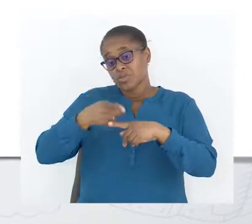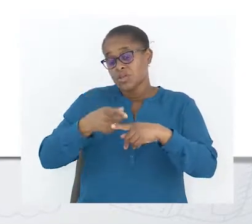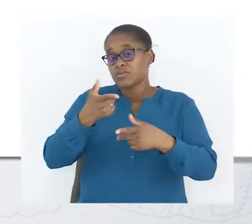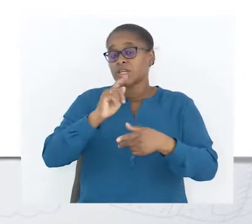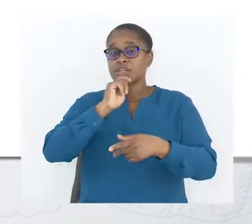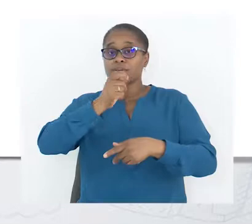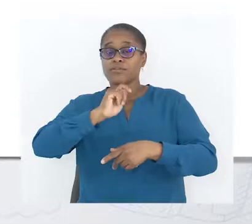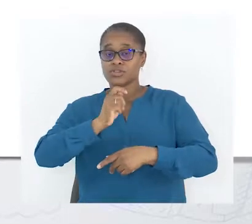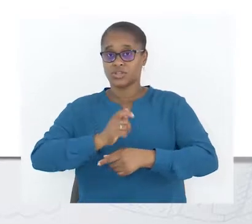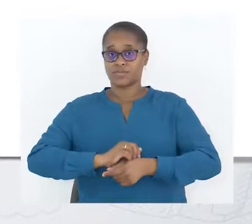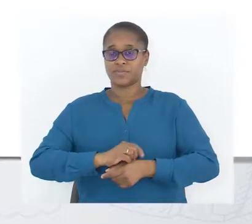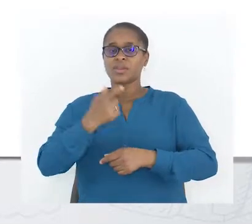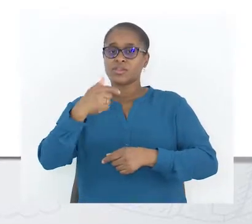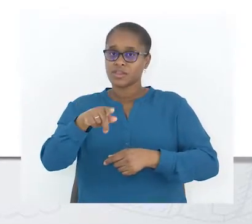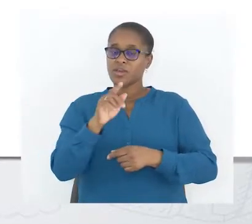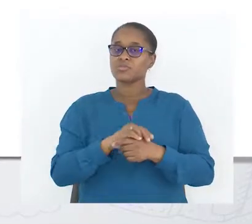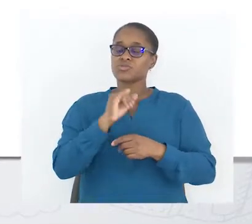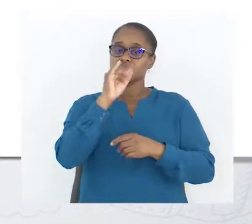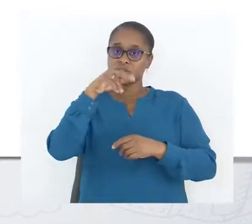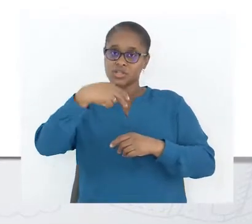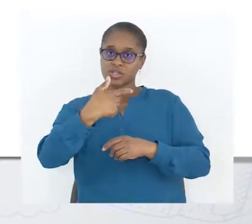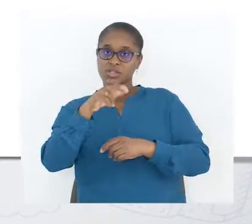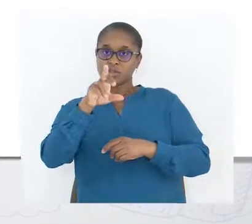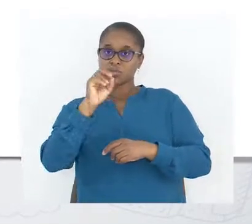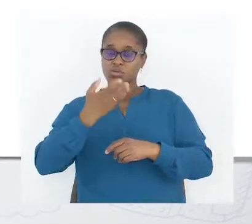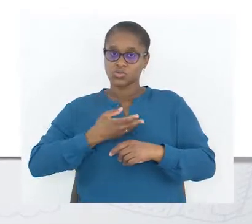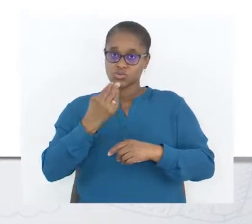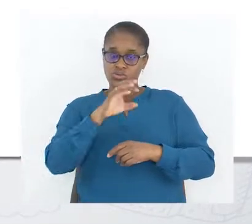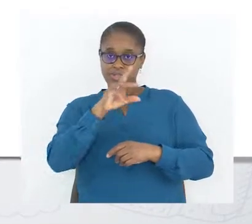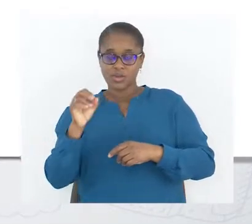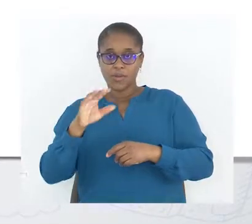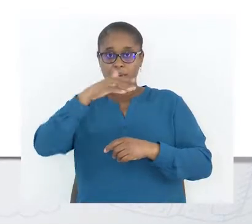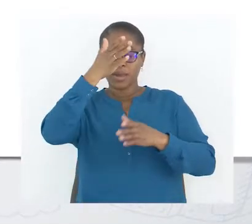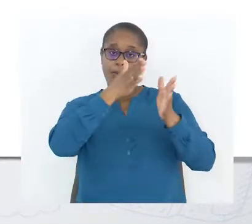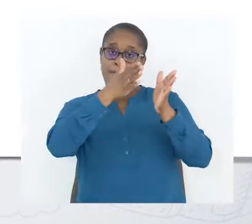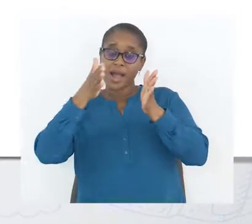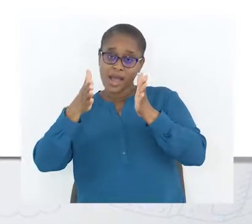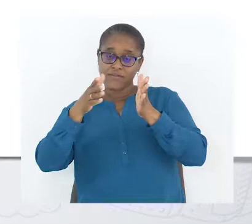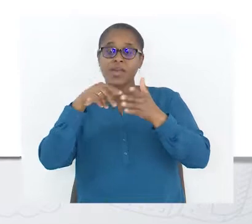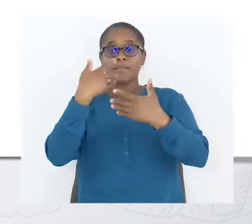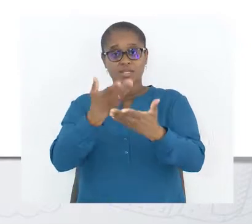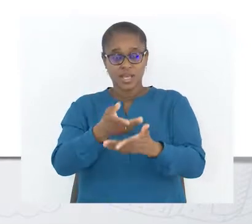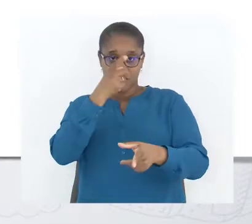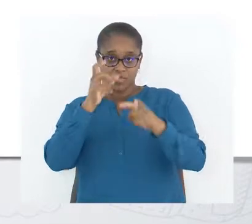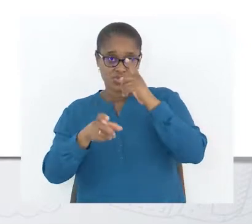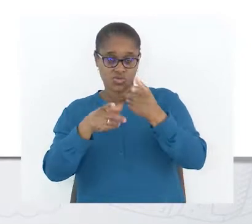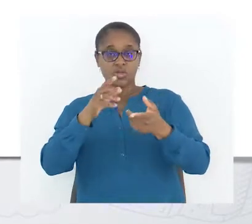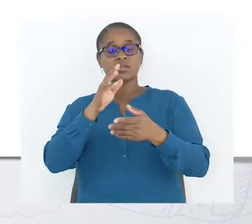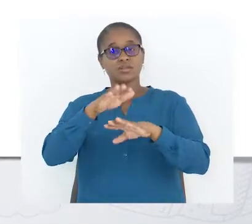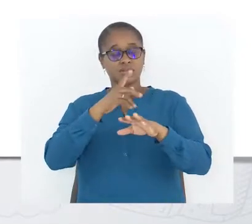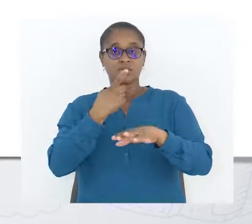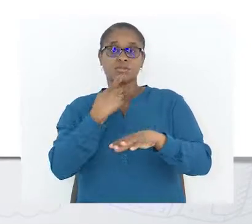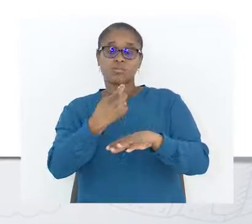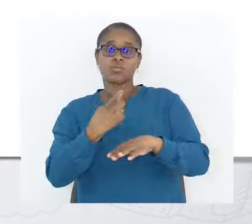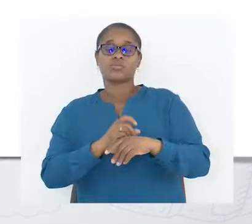finalidade da entrevista. Temos a introdução, primeiro parágrafo, em que se apresenta a pessoa